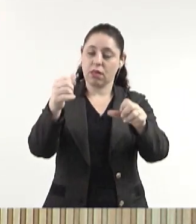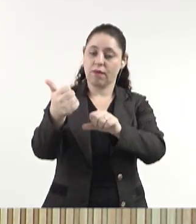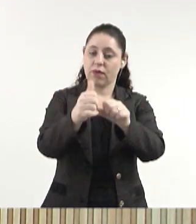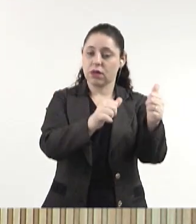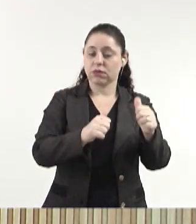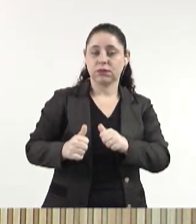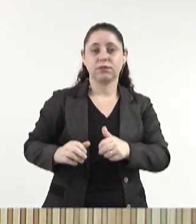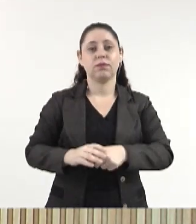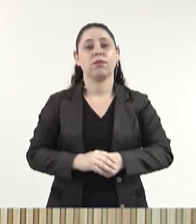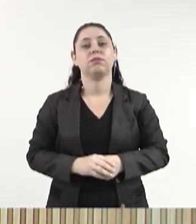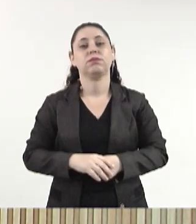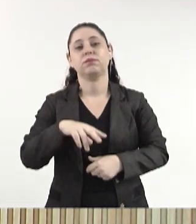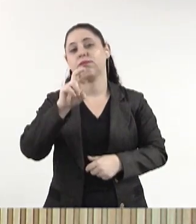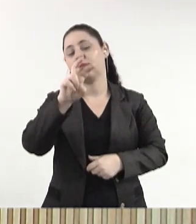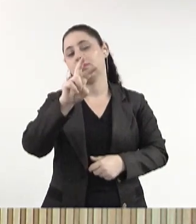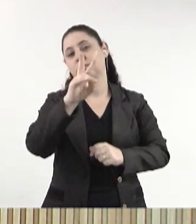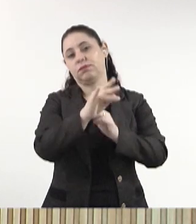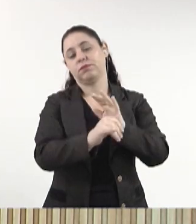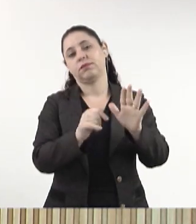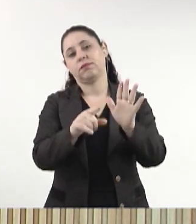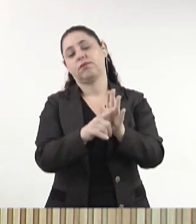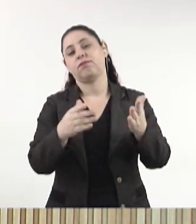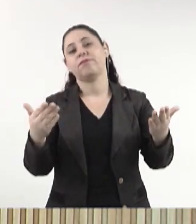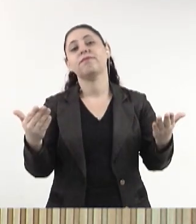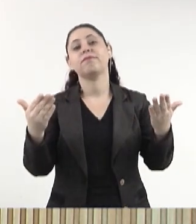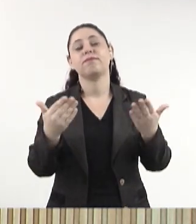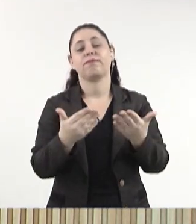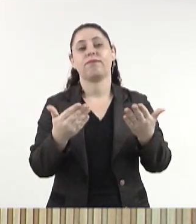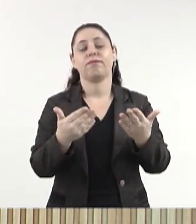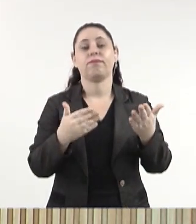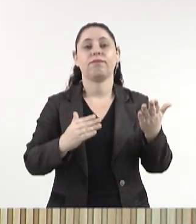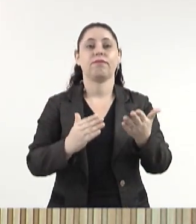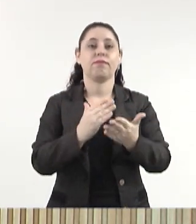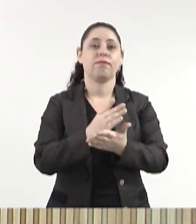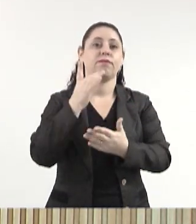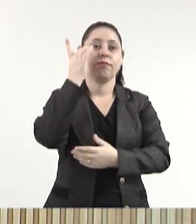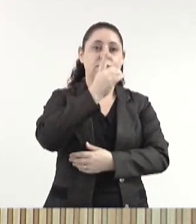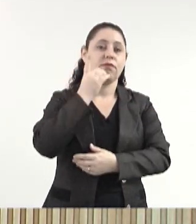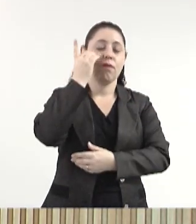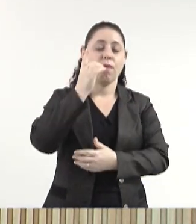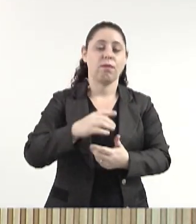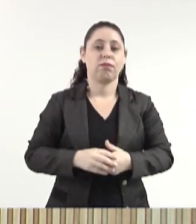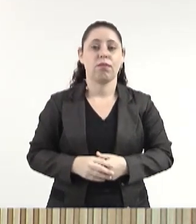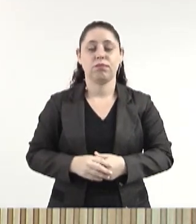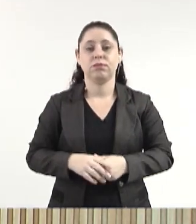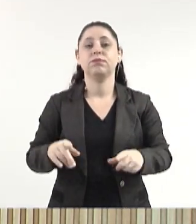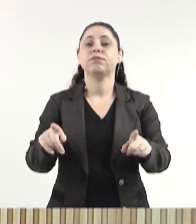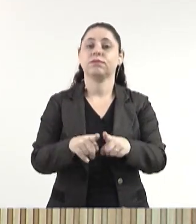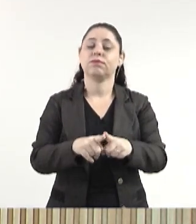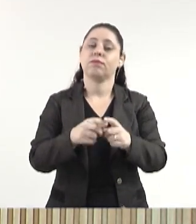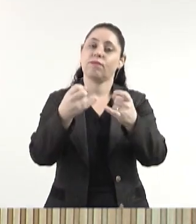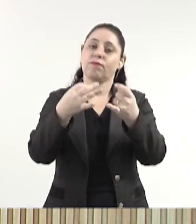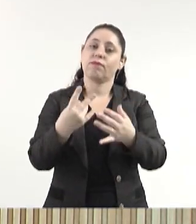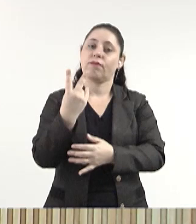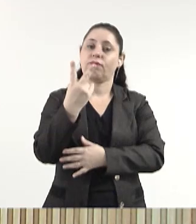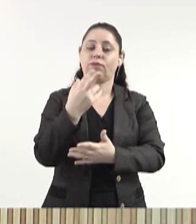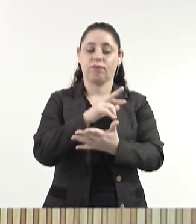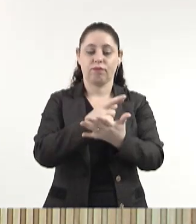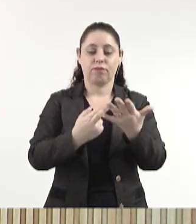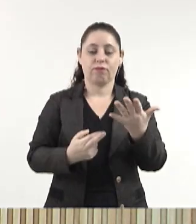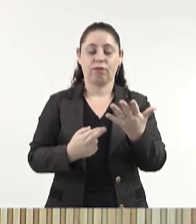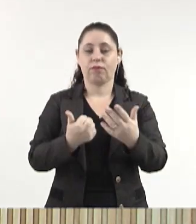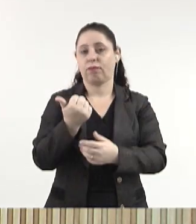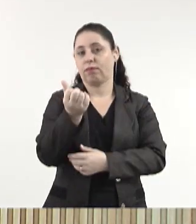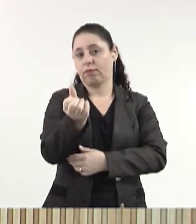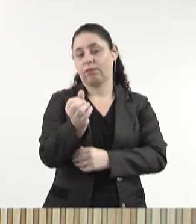Casa de Leis. Esses foram os 5 itens da pauta de hoje que foram votados pelos deputados estaduais, que também deliberaram sobre 2